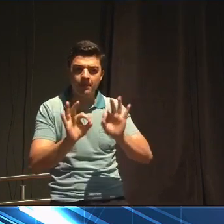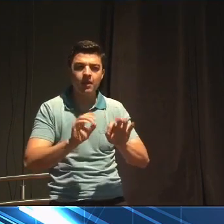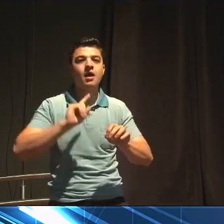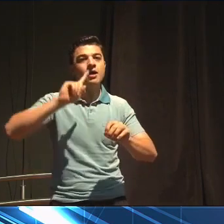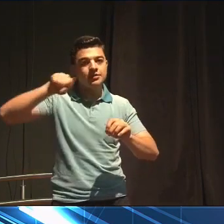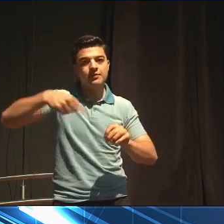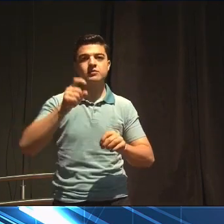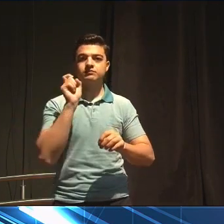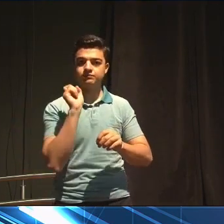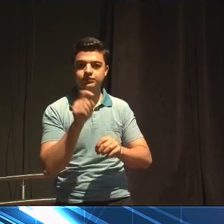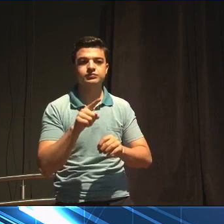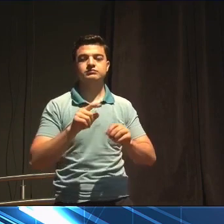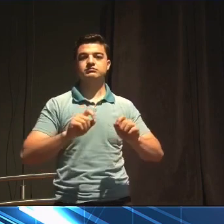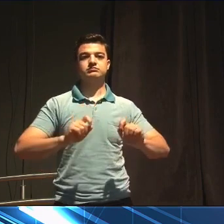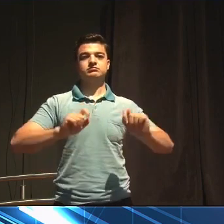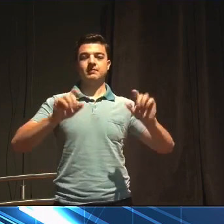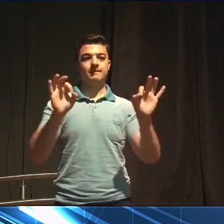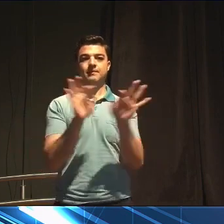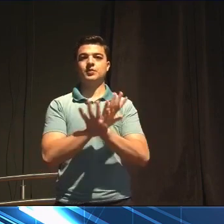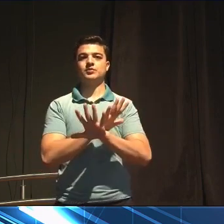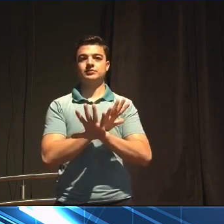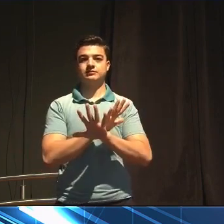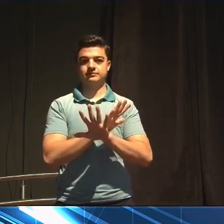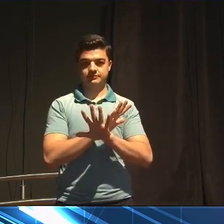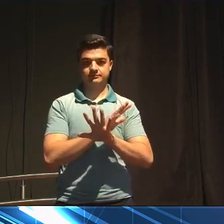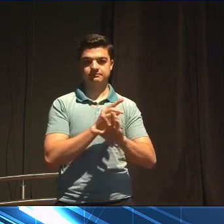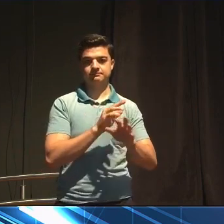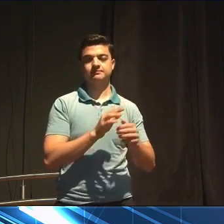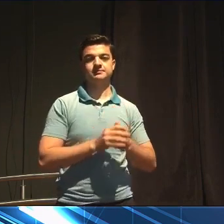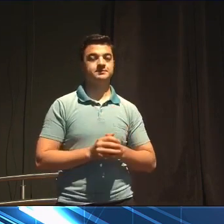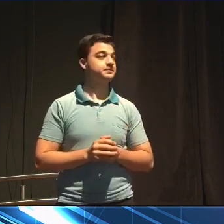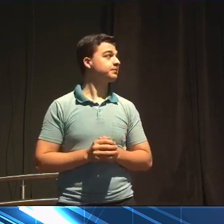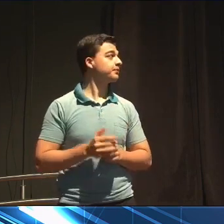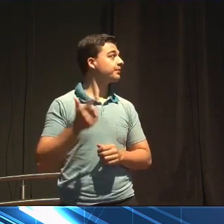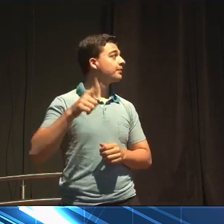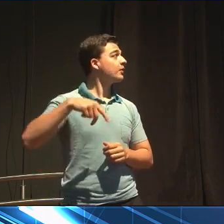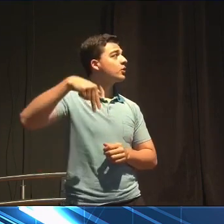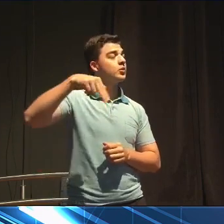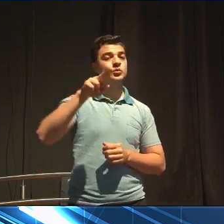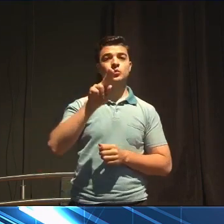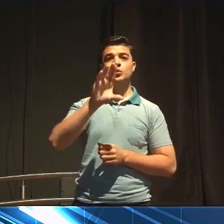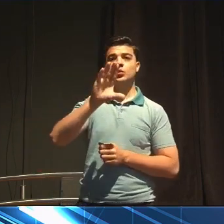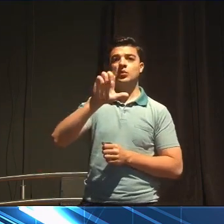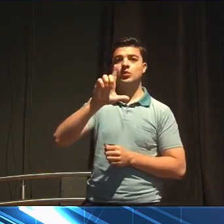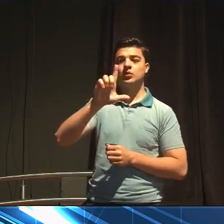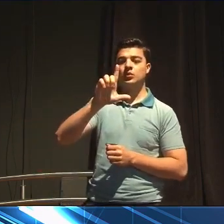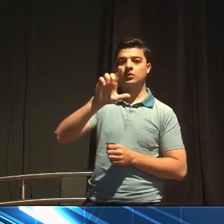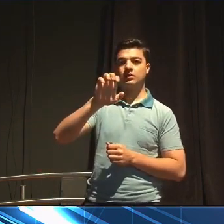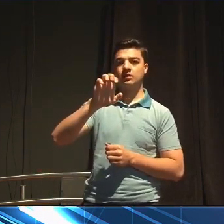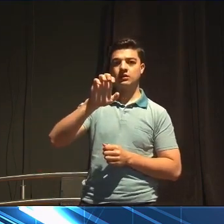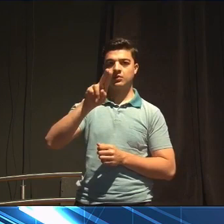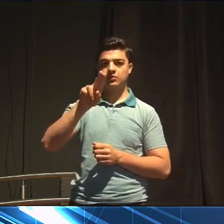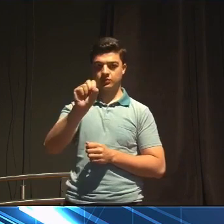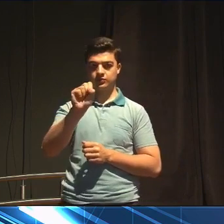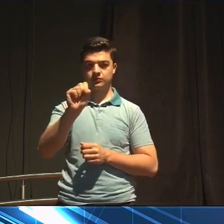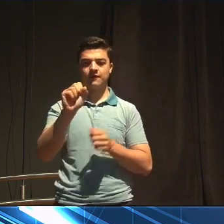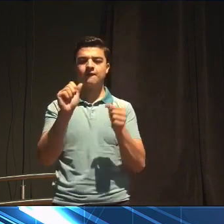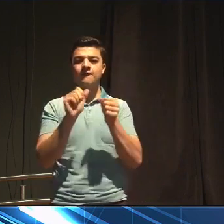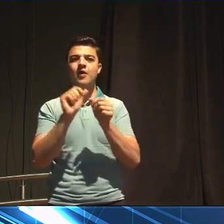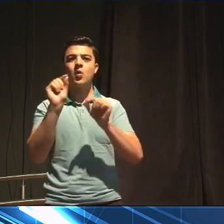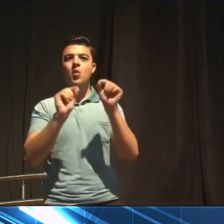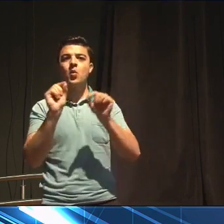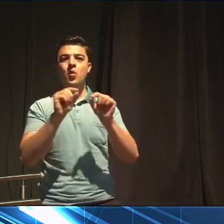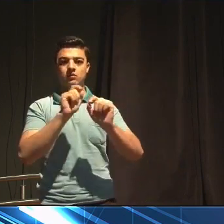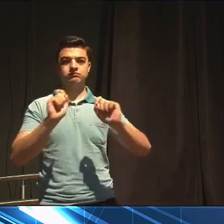formato USD. Aqui é um pouco mais sobre o que o Núcleus faz, as suas principais funções.